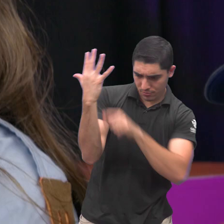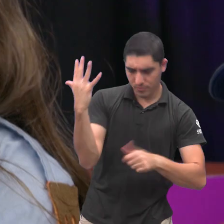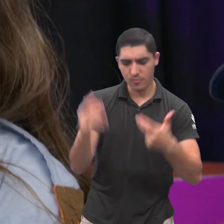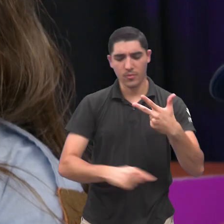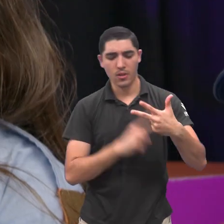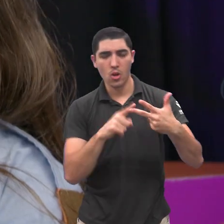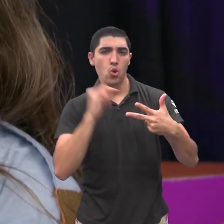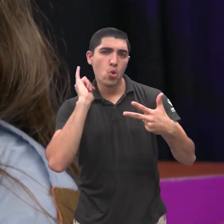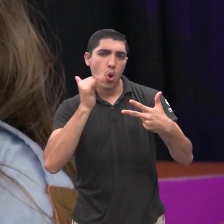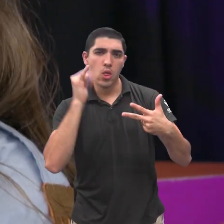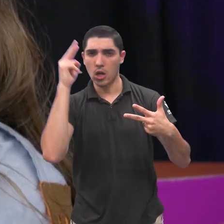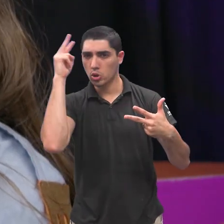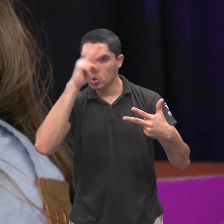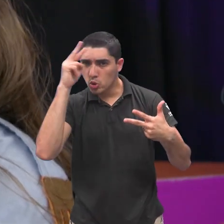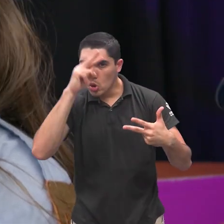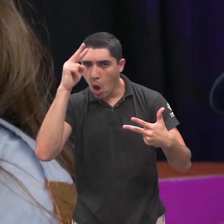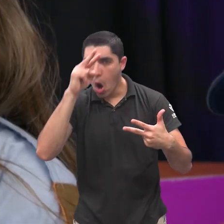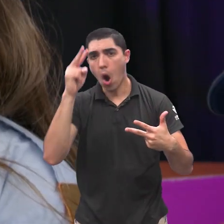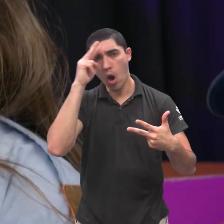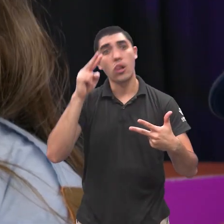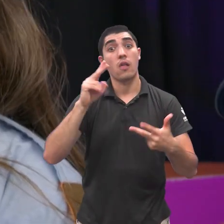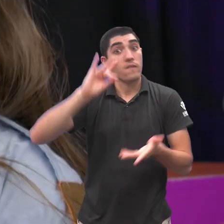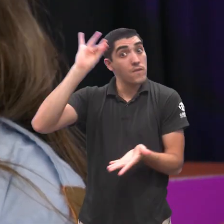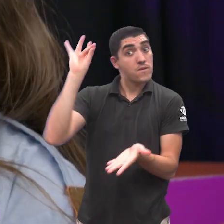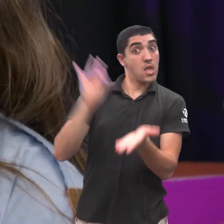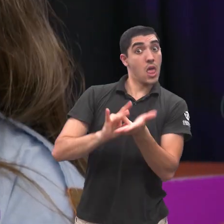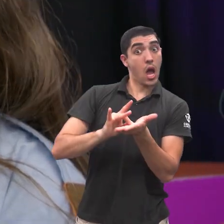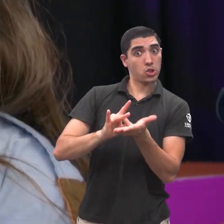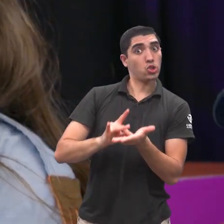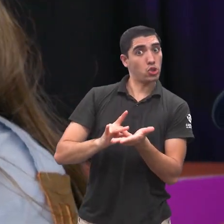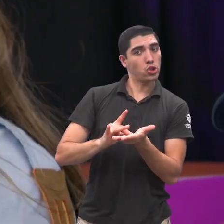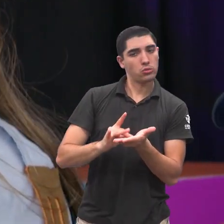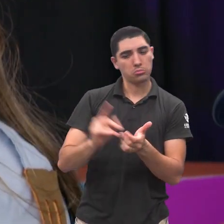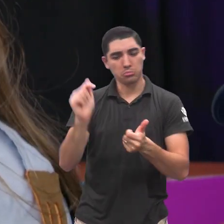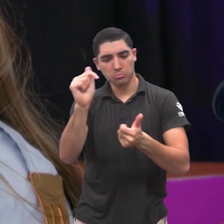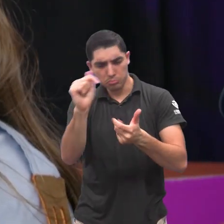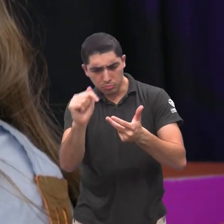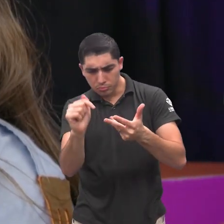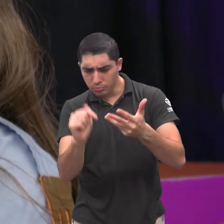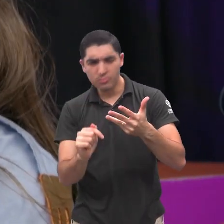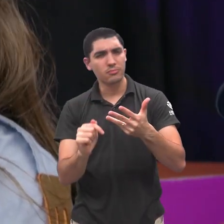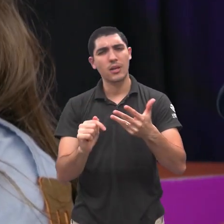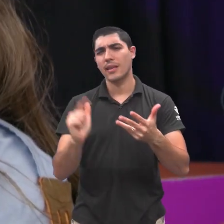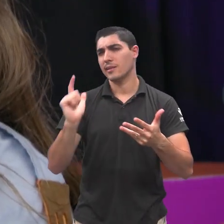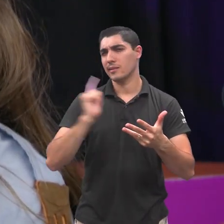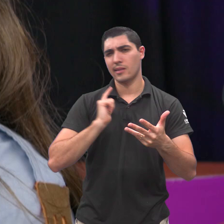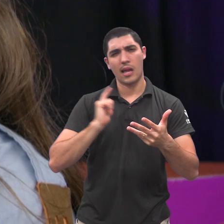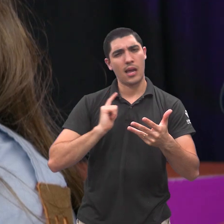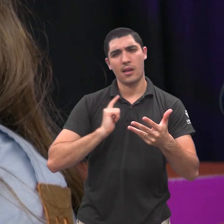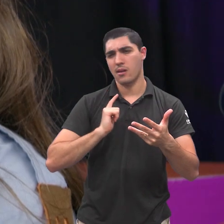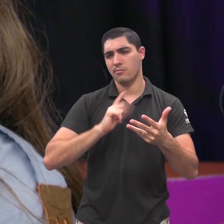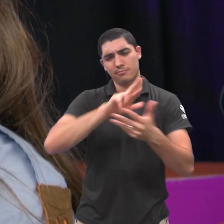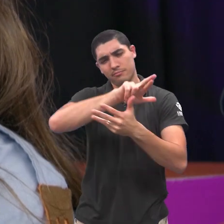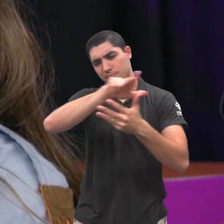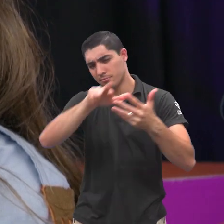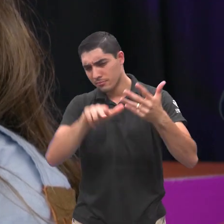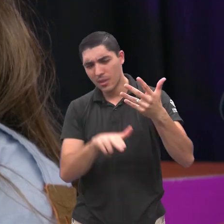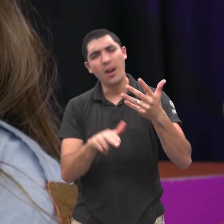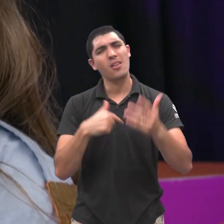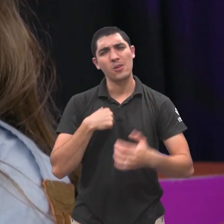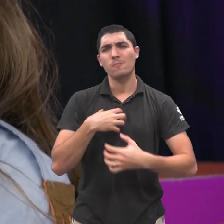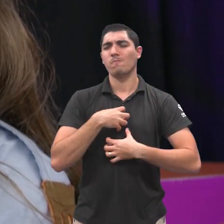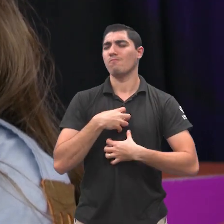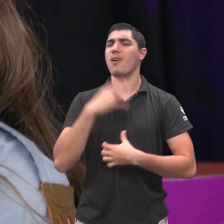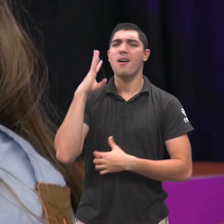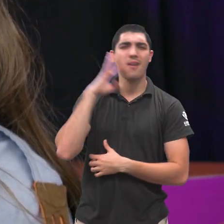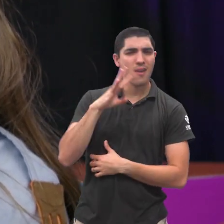de histórias, as histórias que realmente aconteceram no escotismo, como que Olha aconteceu. só. Tem muita parte, é